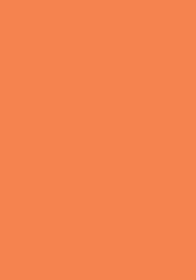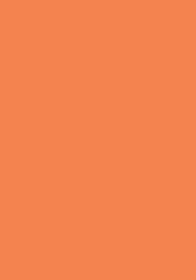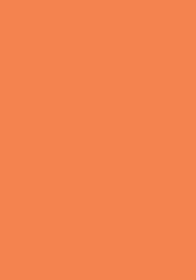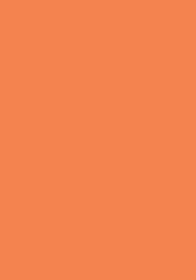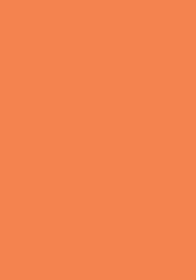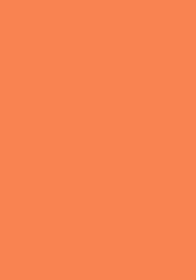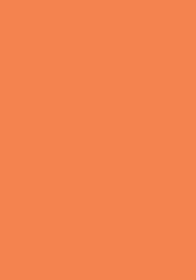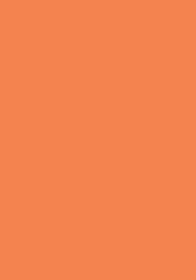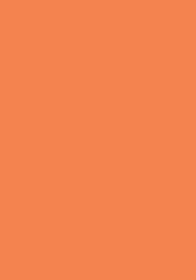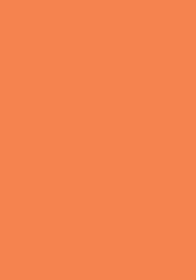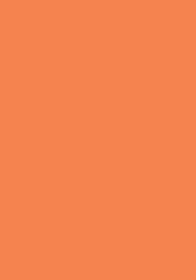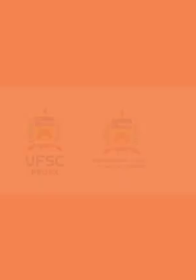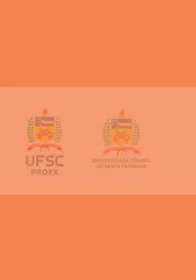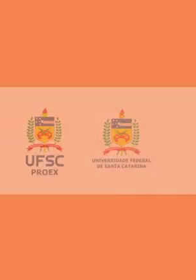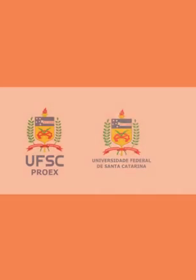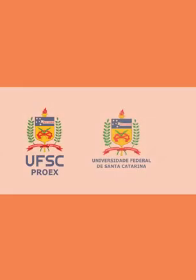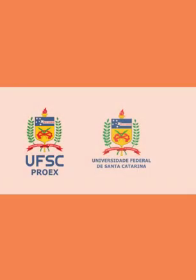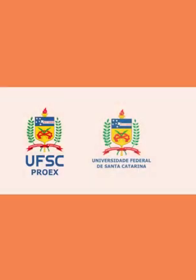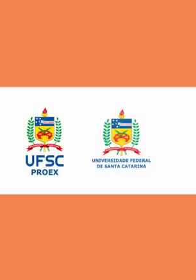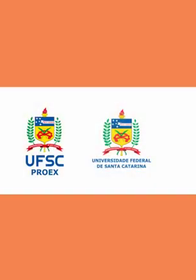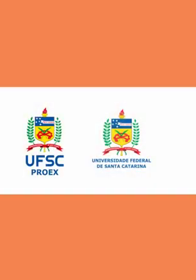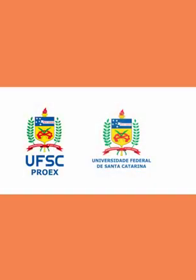E aí